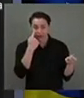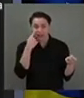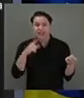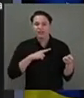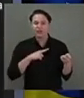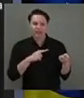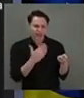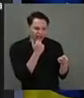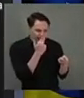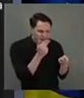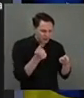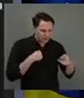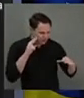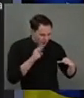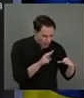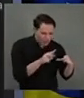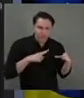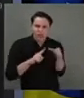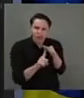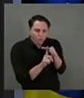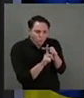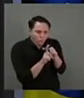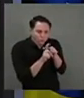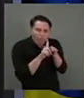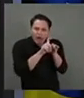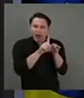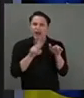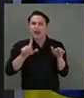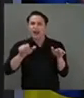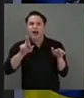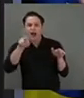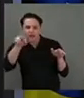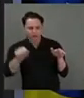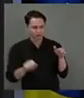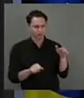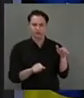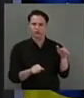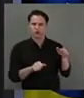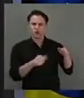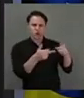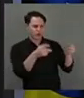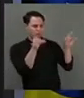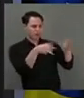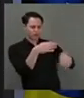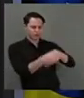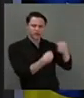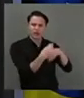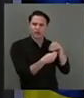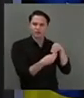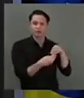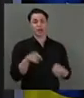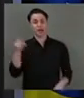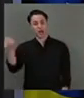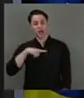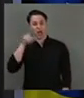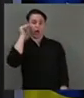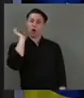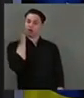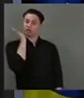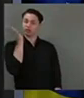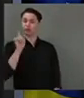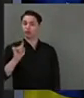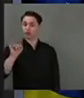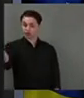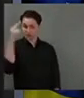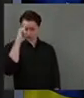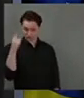larva, tem caco de vidro, não é verdade, ministra? Ela foi no outro dia acompanhada do ministro Alexandre de Moraes.